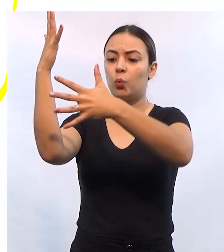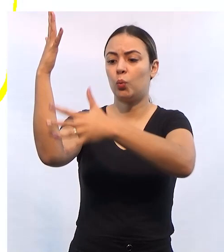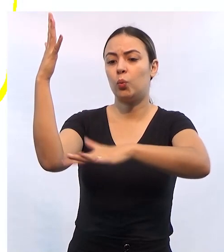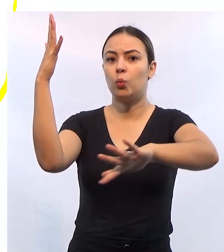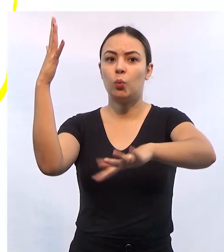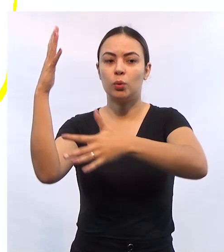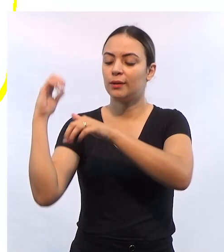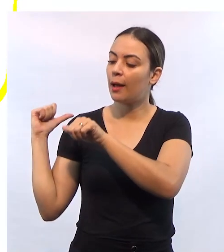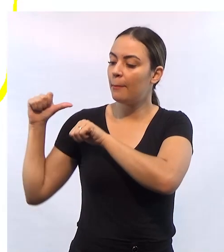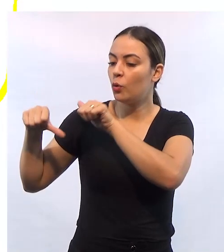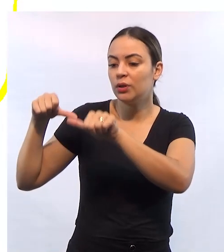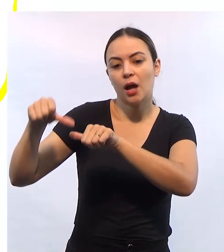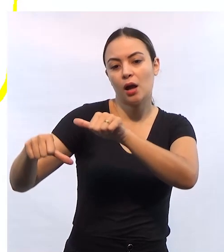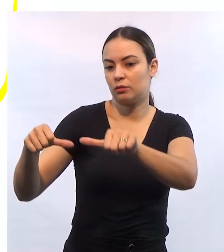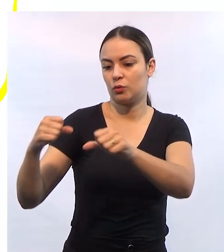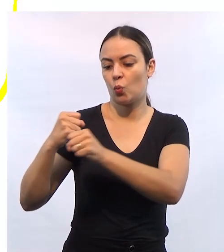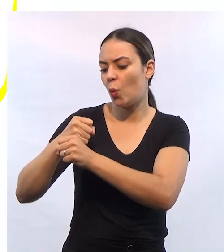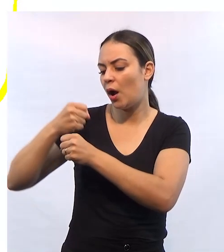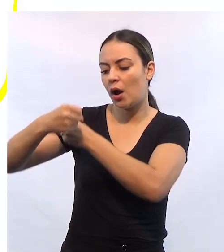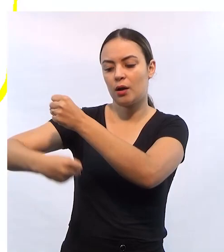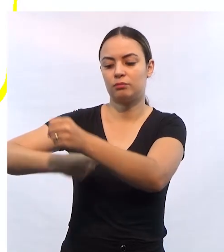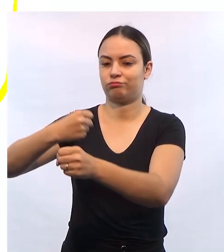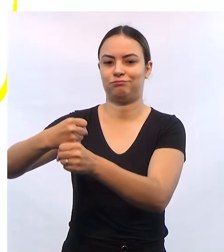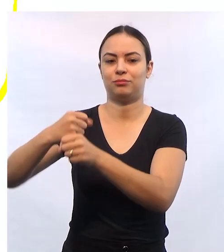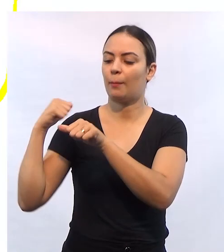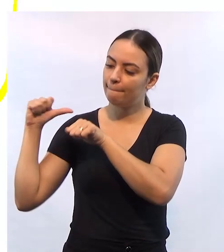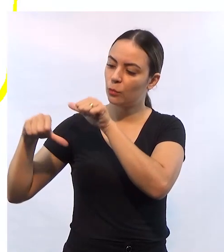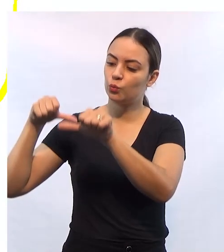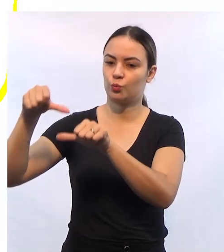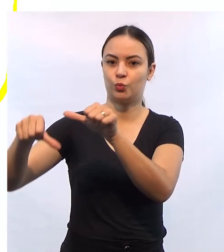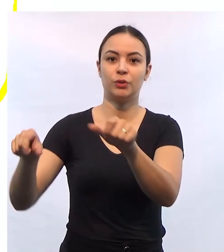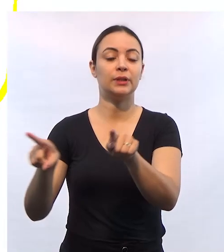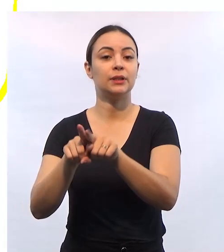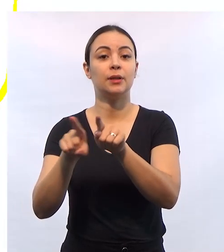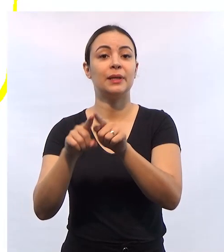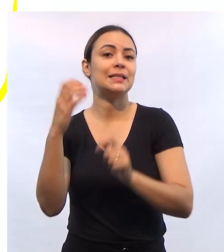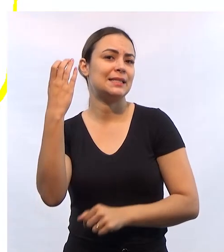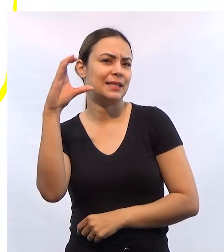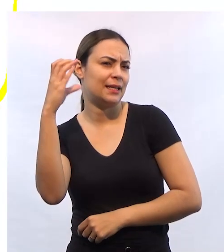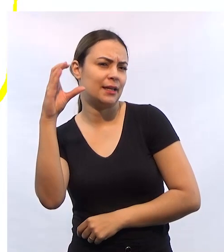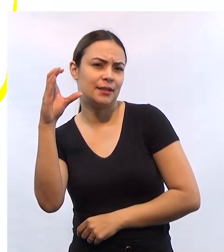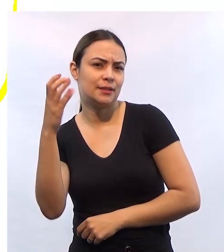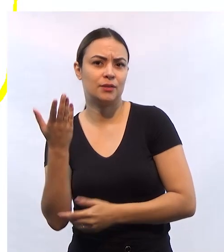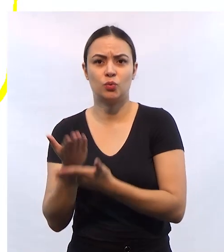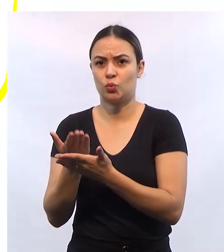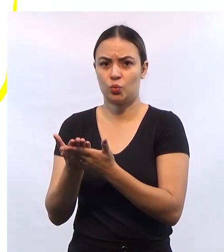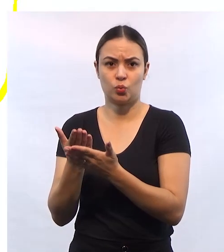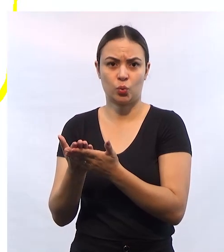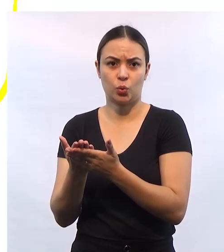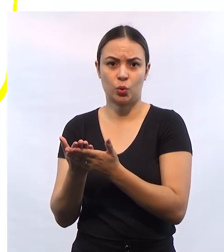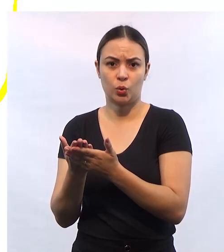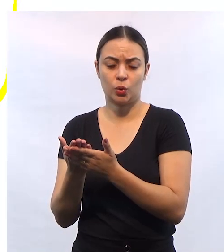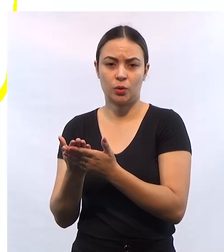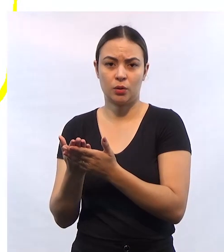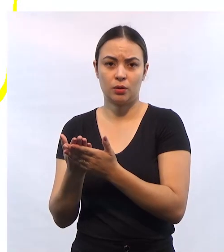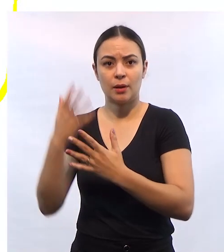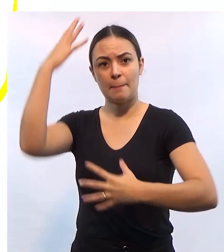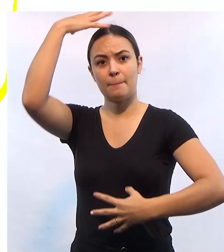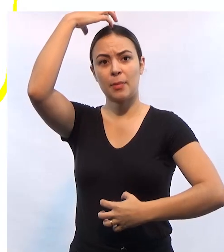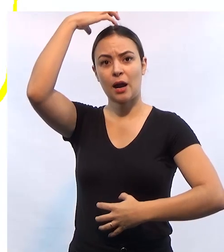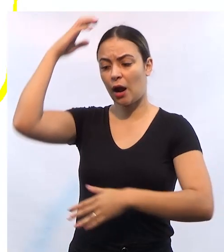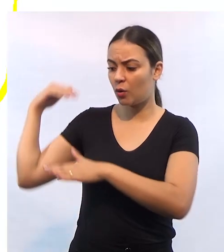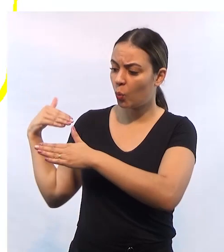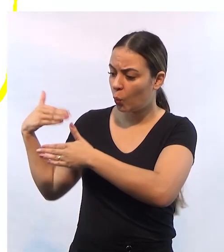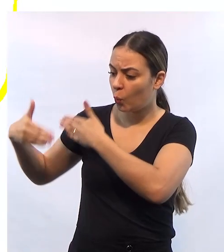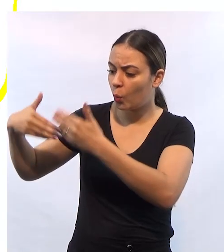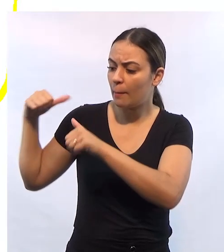científica, né? Ó, a ciência imagina que nós fomos criados, na verdade, né? Saímos lá do macaco, né? Até chegarmos aí